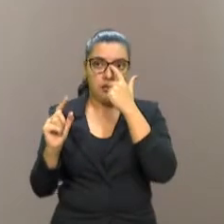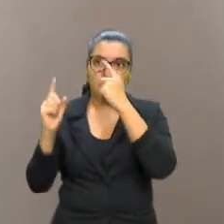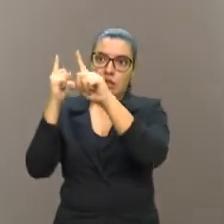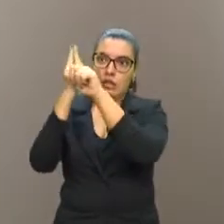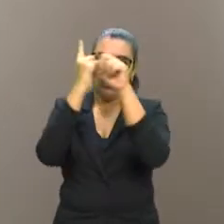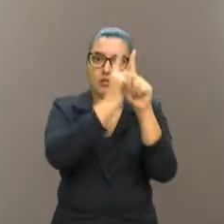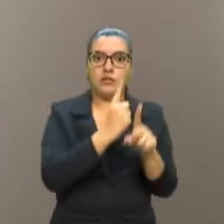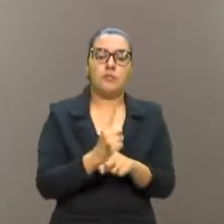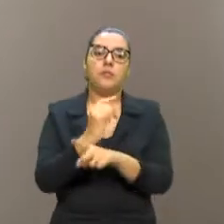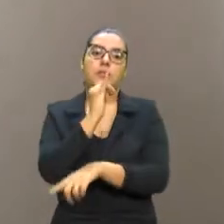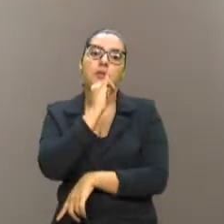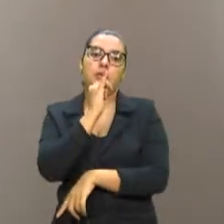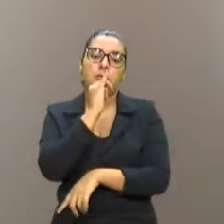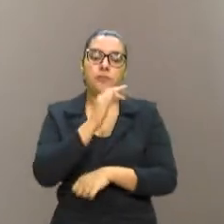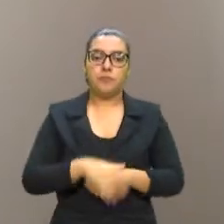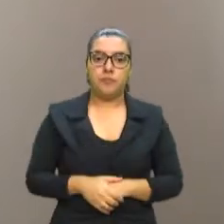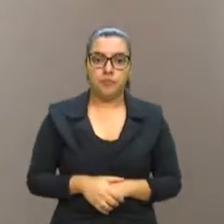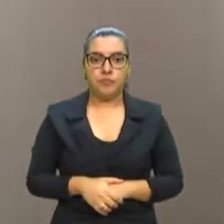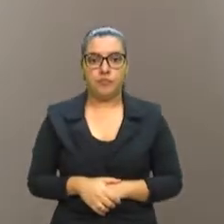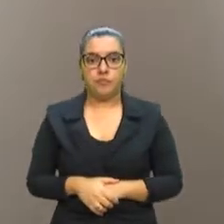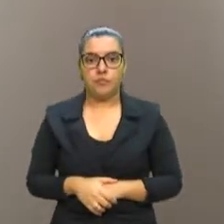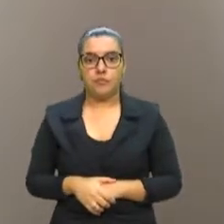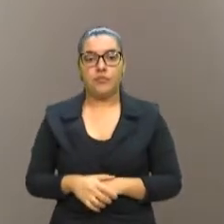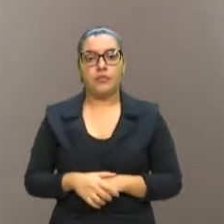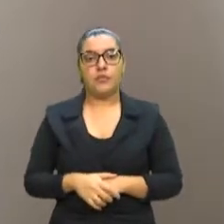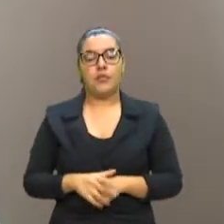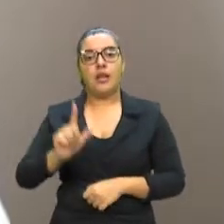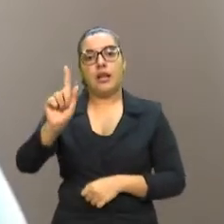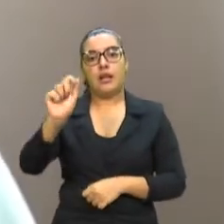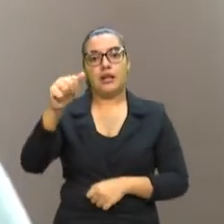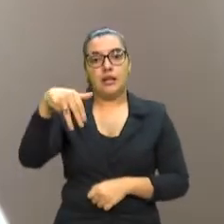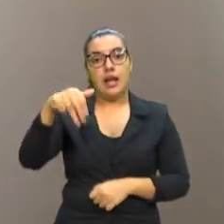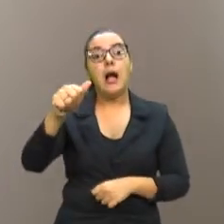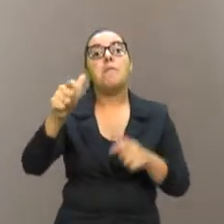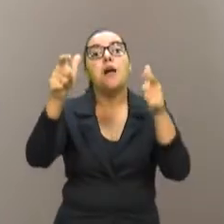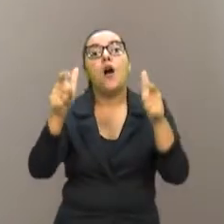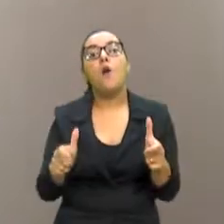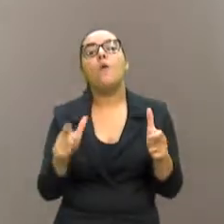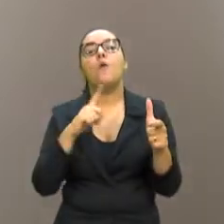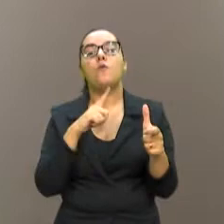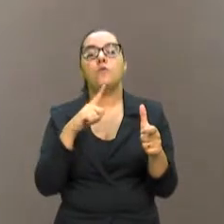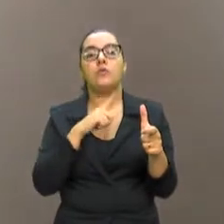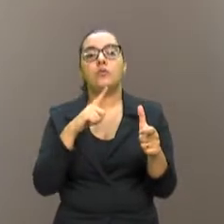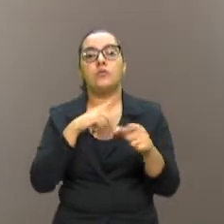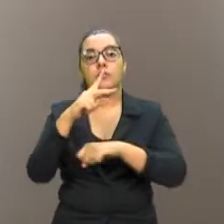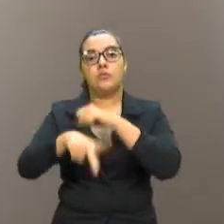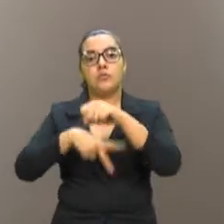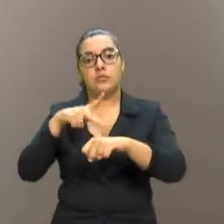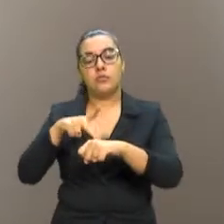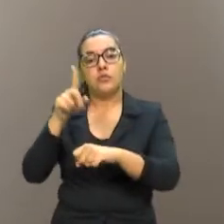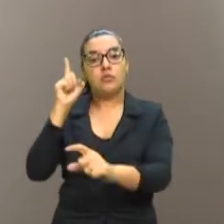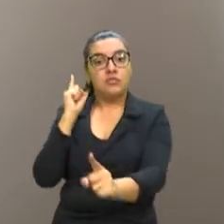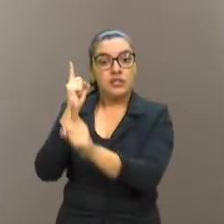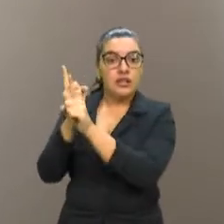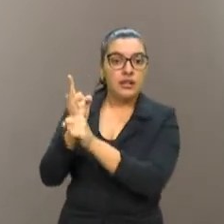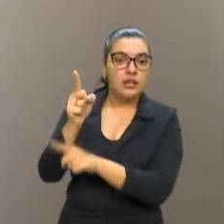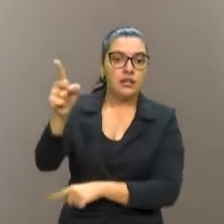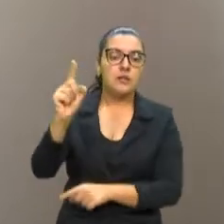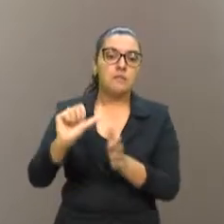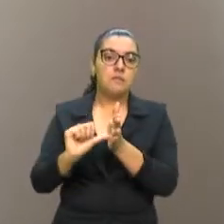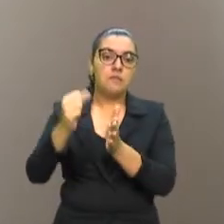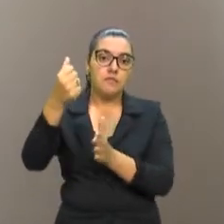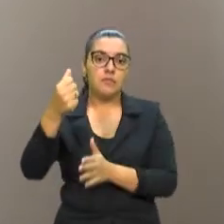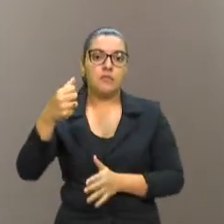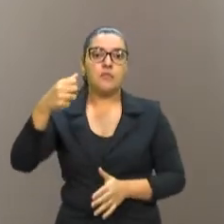Por exemplo, a variante gama, ela é a variante que foi detectada primeiramente em